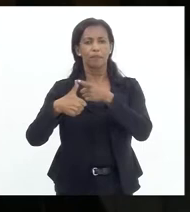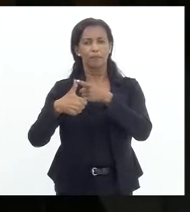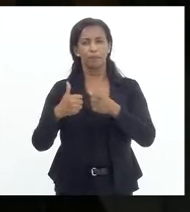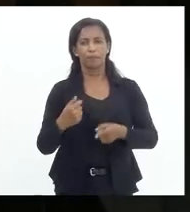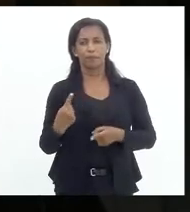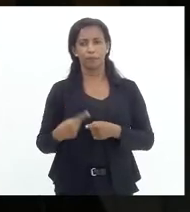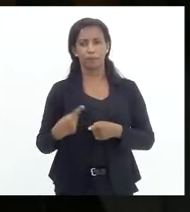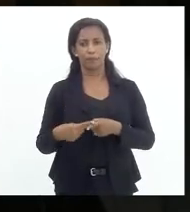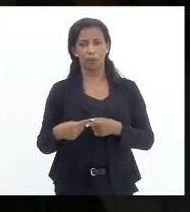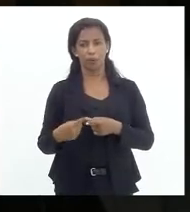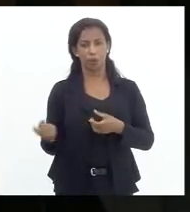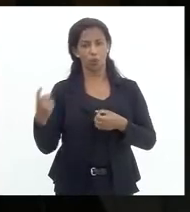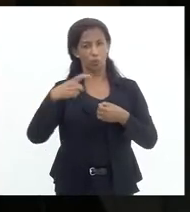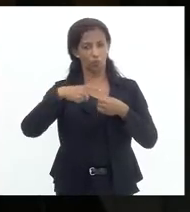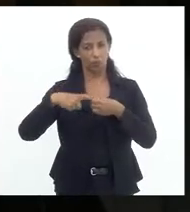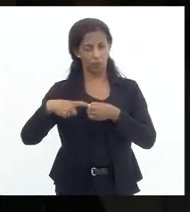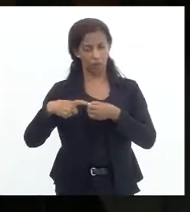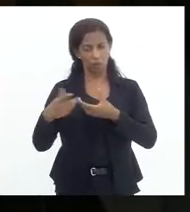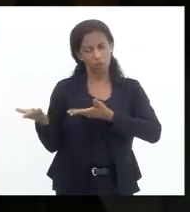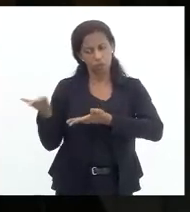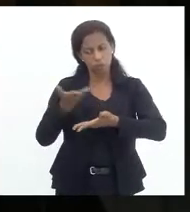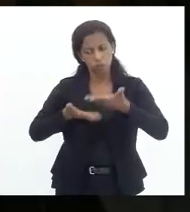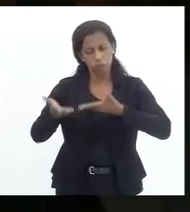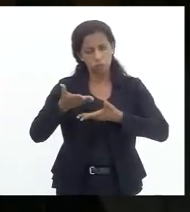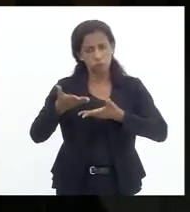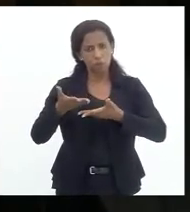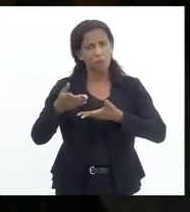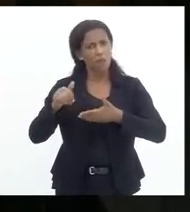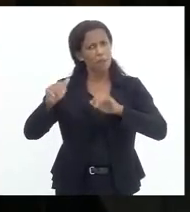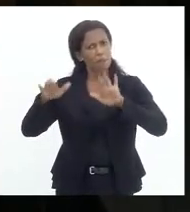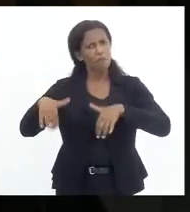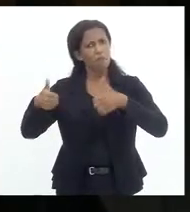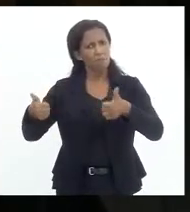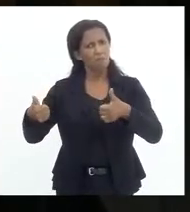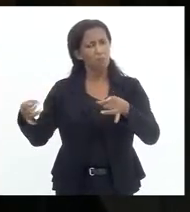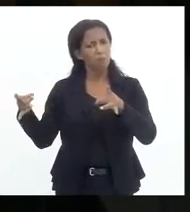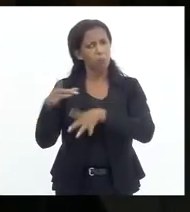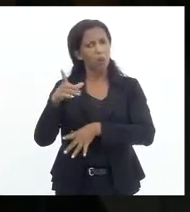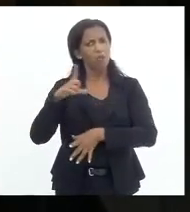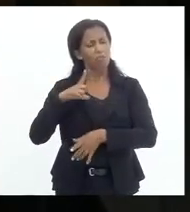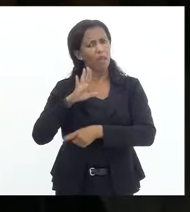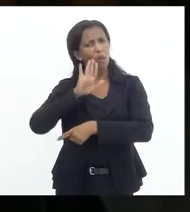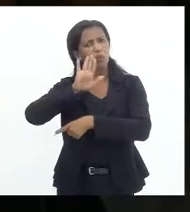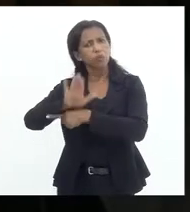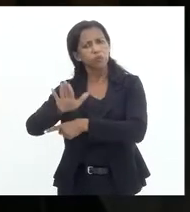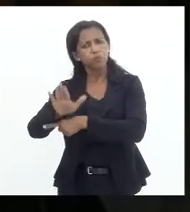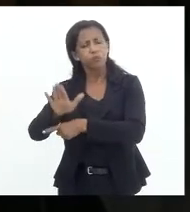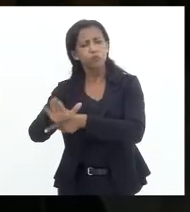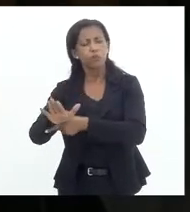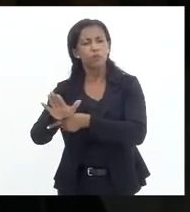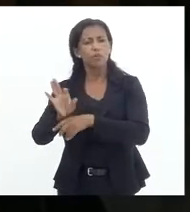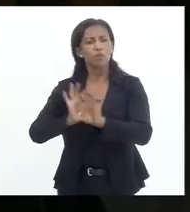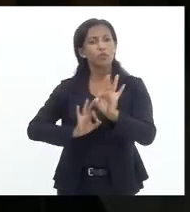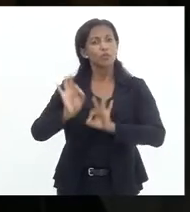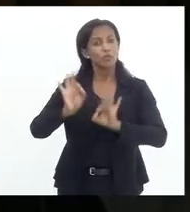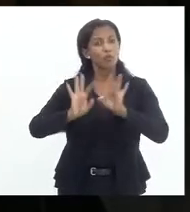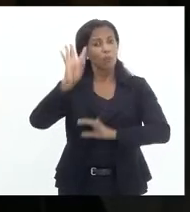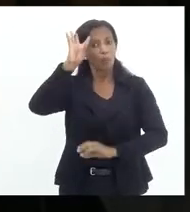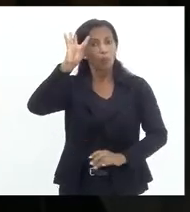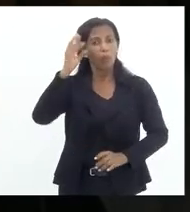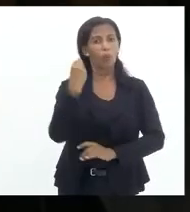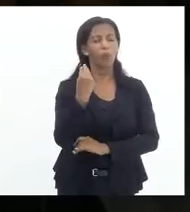porque é um convênio é bem-sucedido em Niterói que tem contribuído de forma decisiva